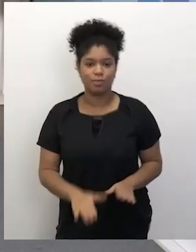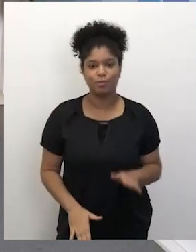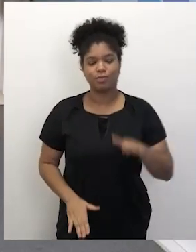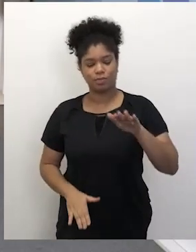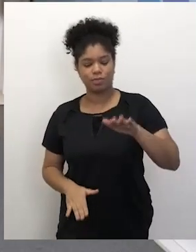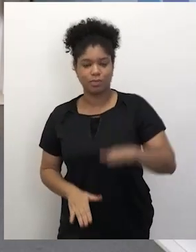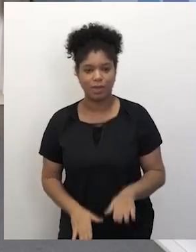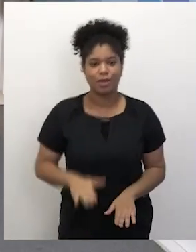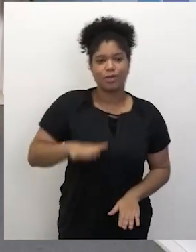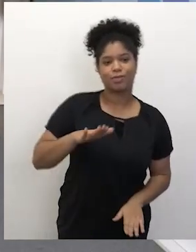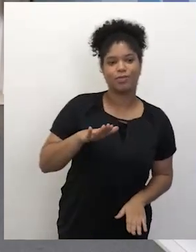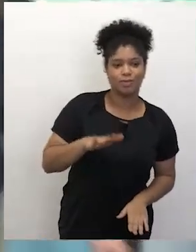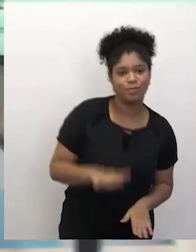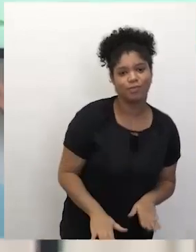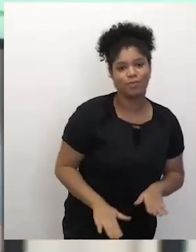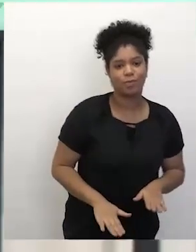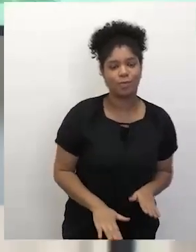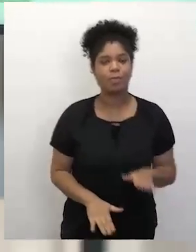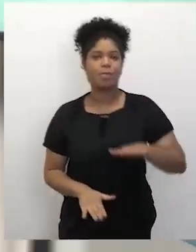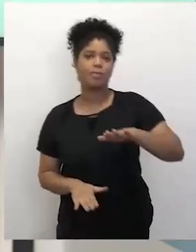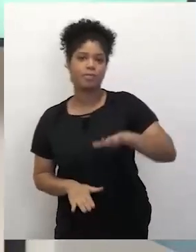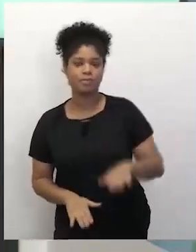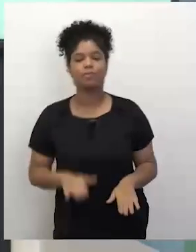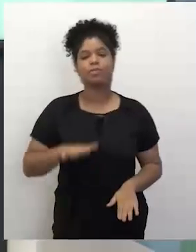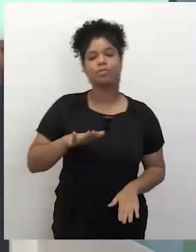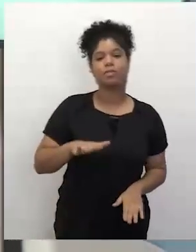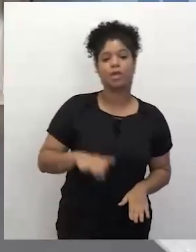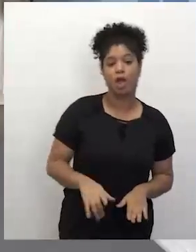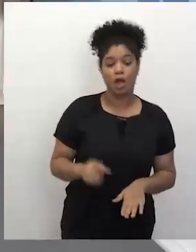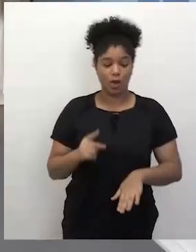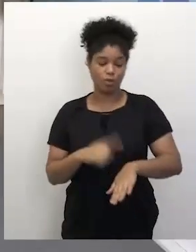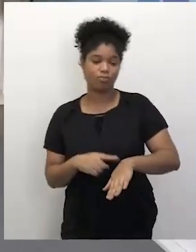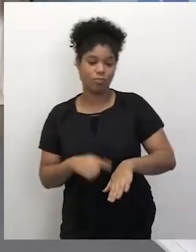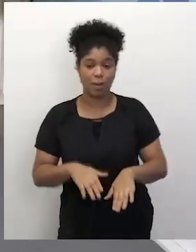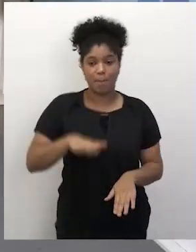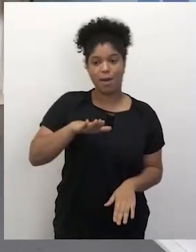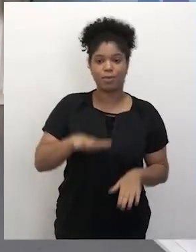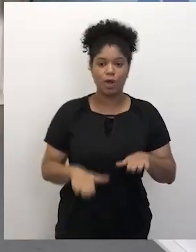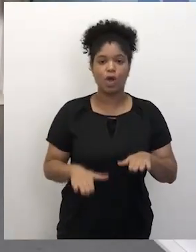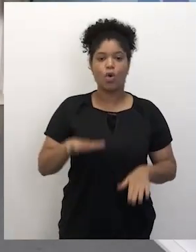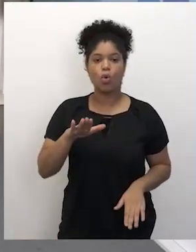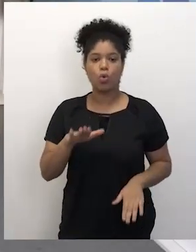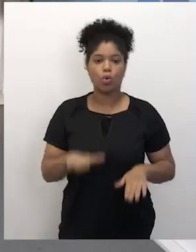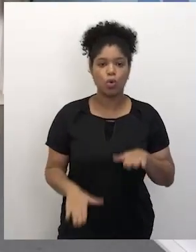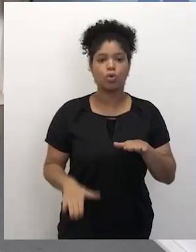oito. E bora, Juliana. Uhul. Joelho, um, dois.